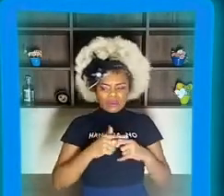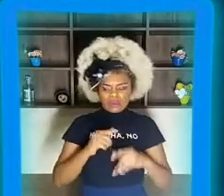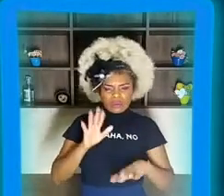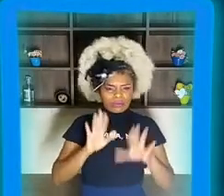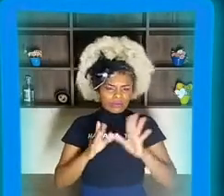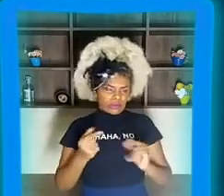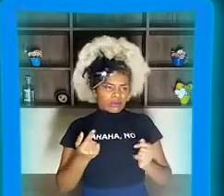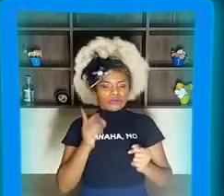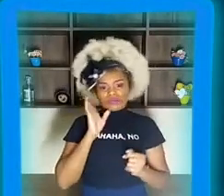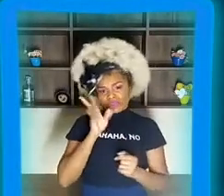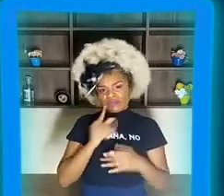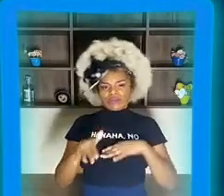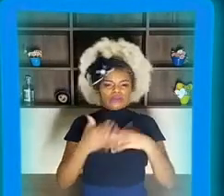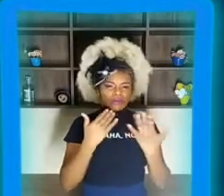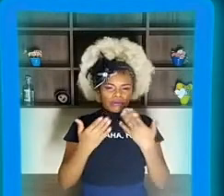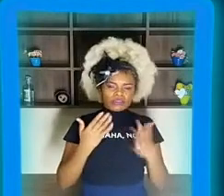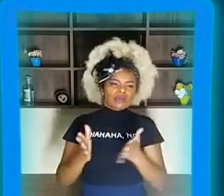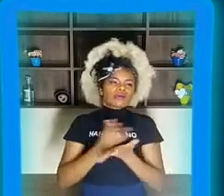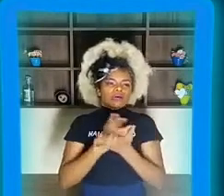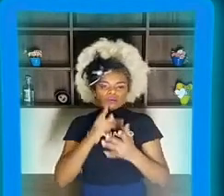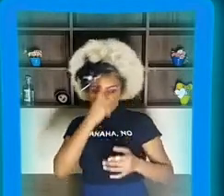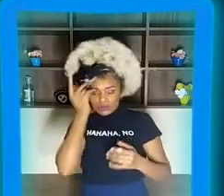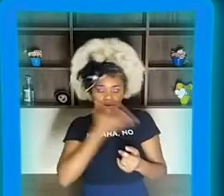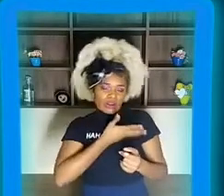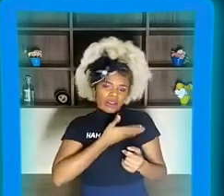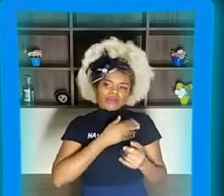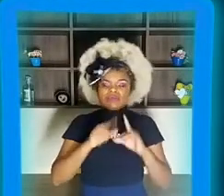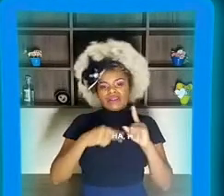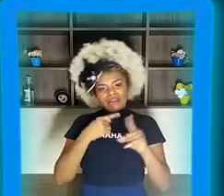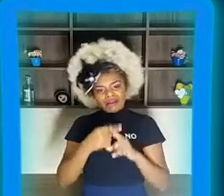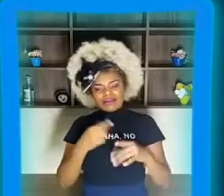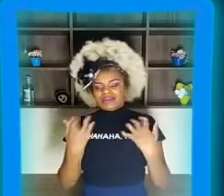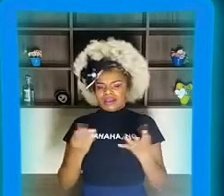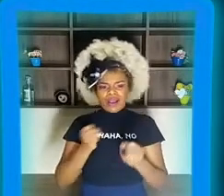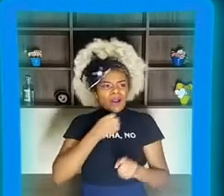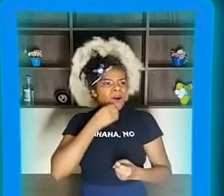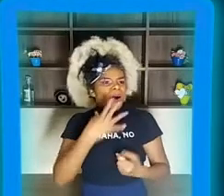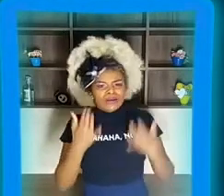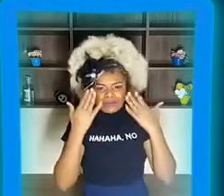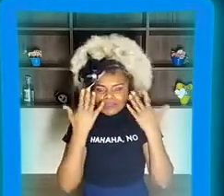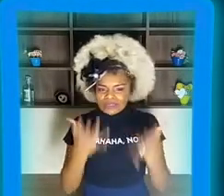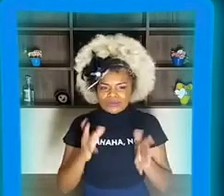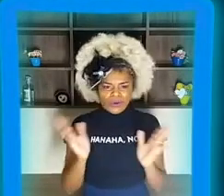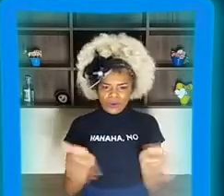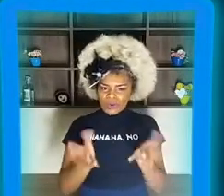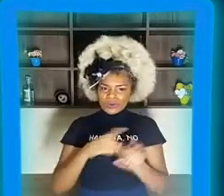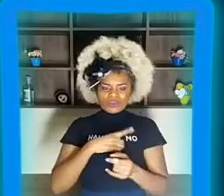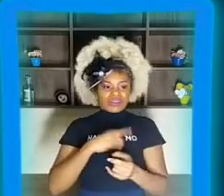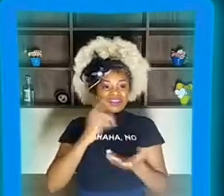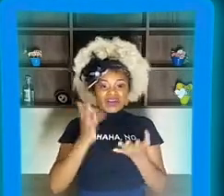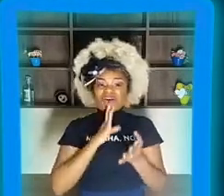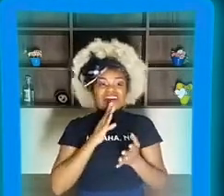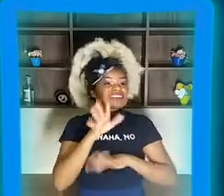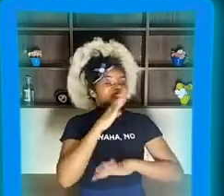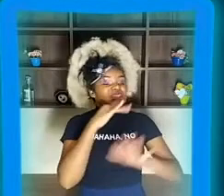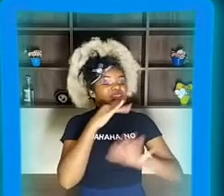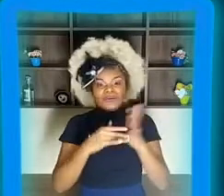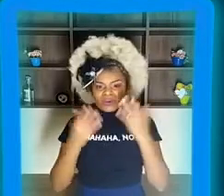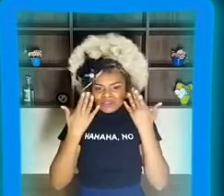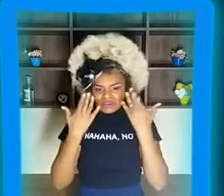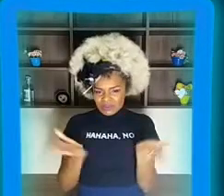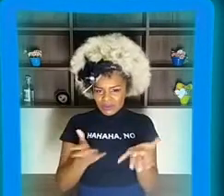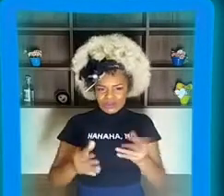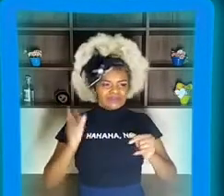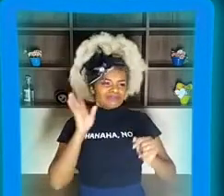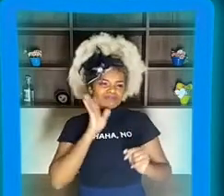até vi vocês conversando, né, com alguns outros companheiros, aliás, ótimas apresentações tivemos hoje, eu conheço todos os companheiros que estiveram aí, foi